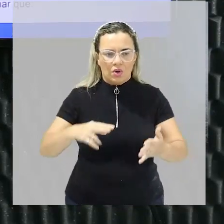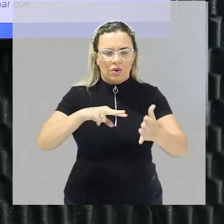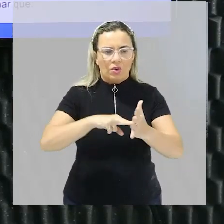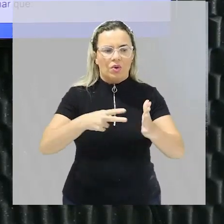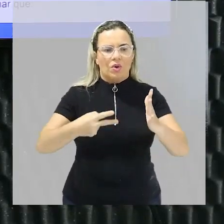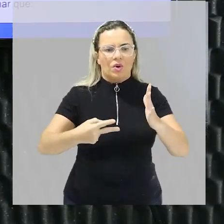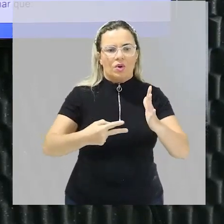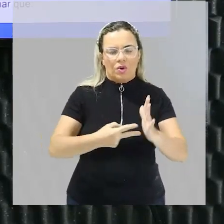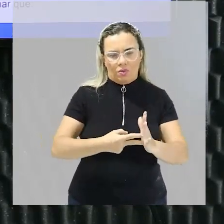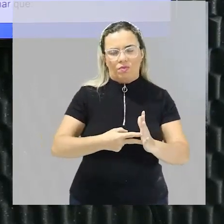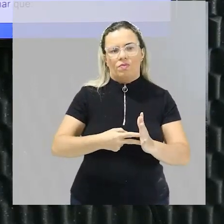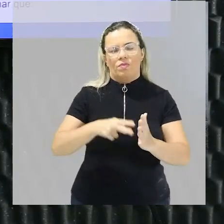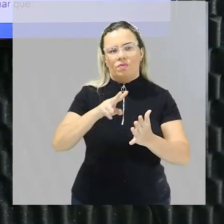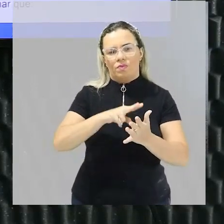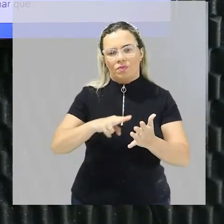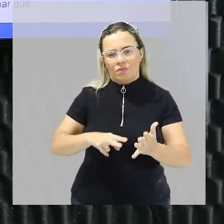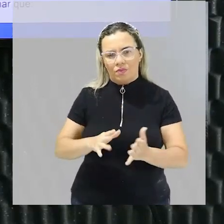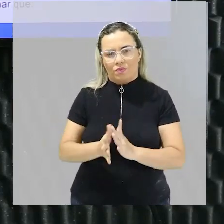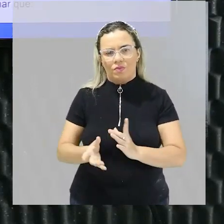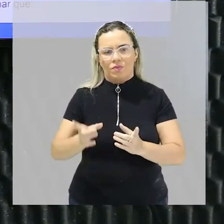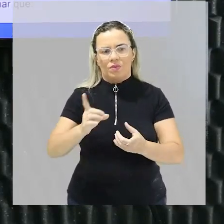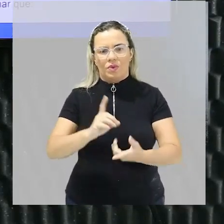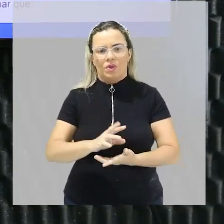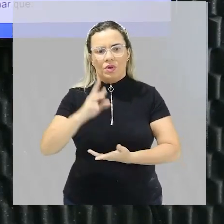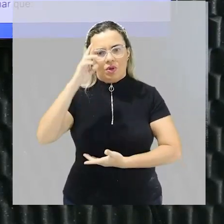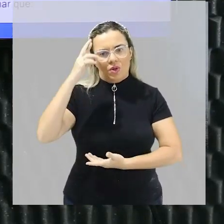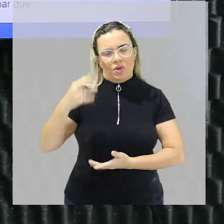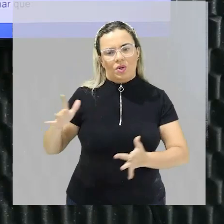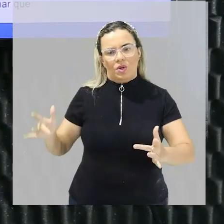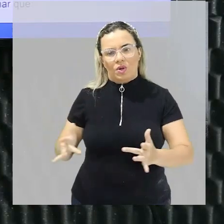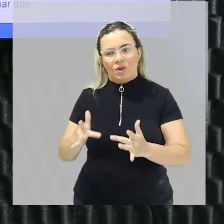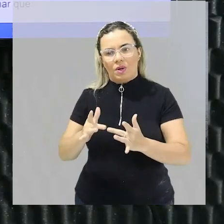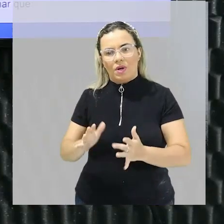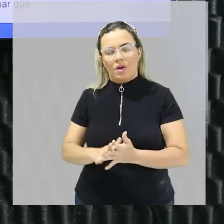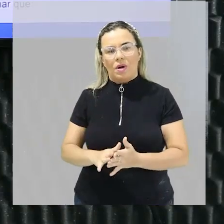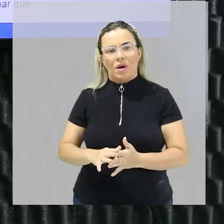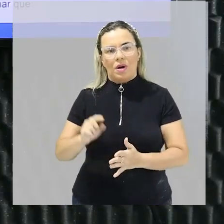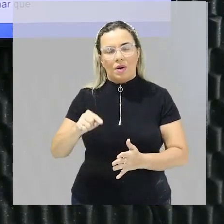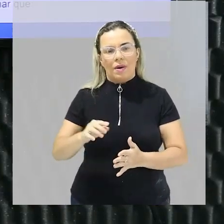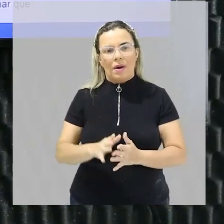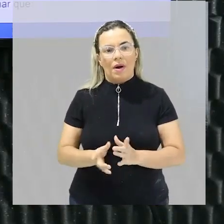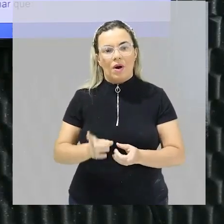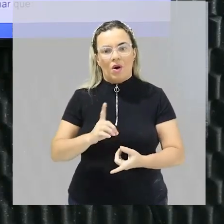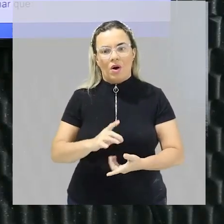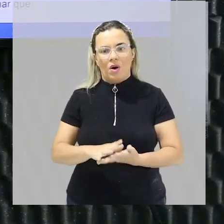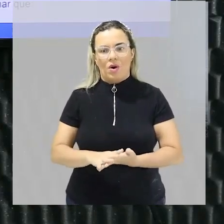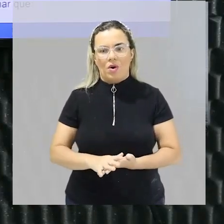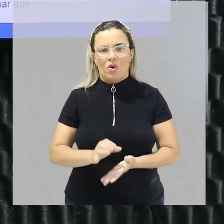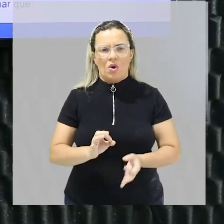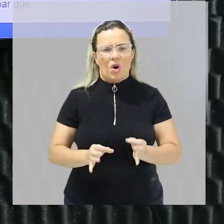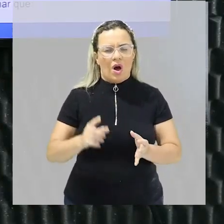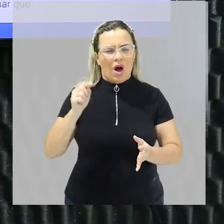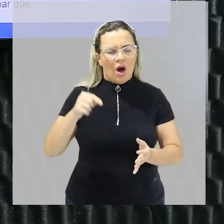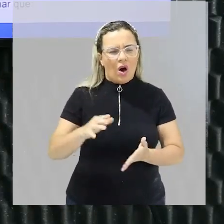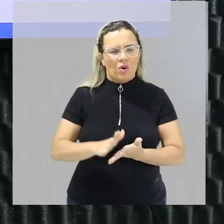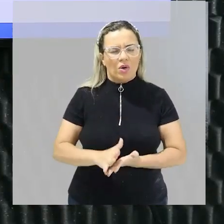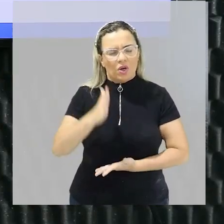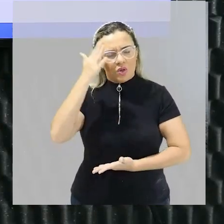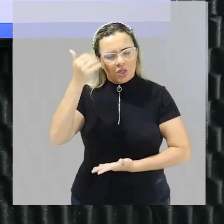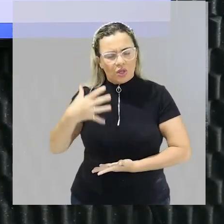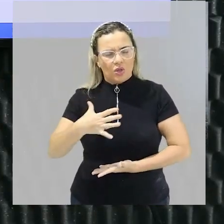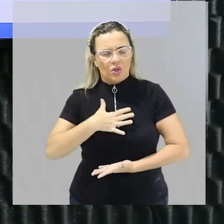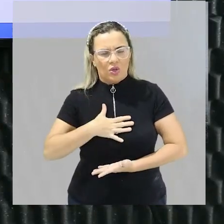significado. Contrariamente ao que afirma o racionalismo clássico, o juízo de gosto não se fundamenta em conceitos determinados.